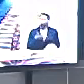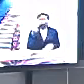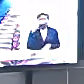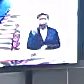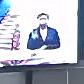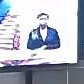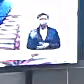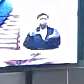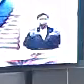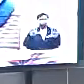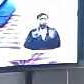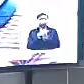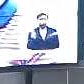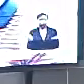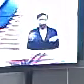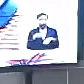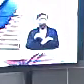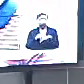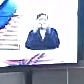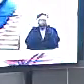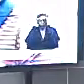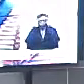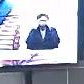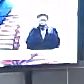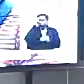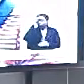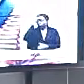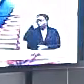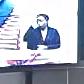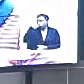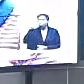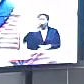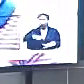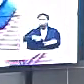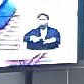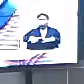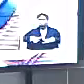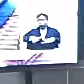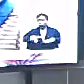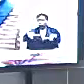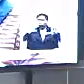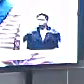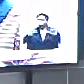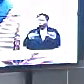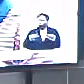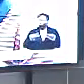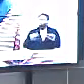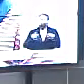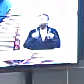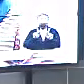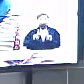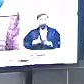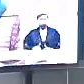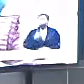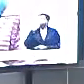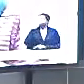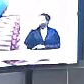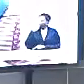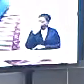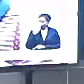desrespeito desrespeitar as pessoas que TM mobilidade reduzido as pessoas que têm deficiência visual as